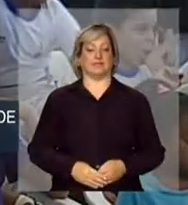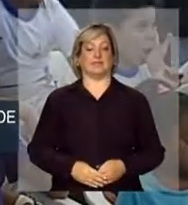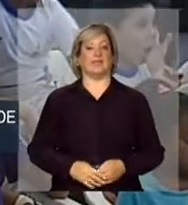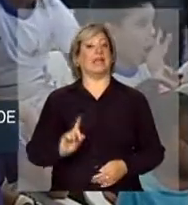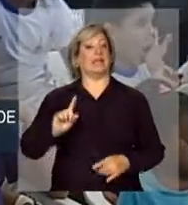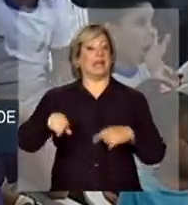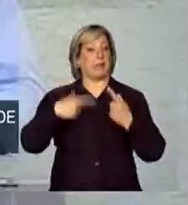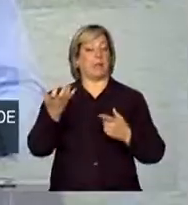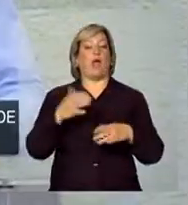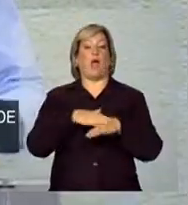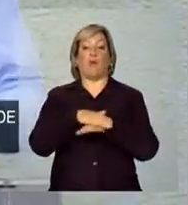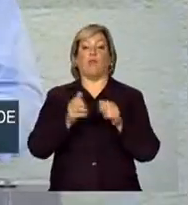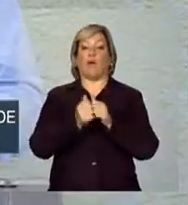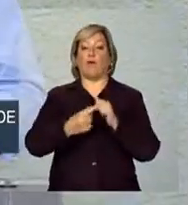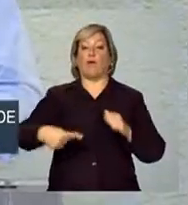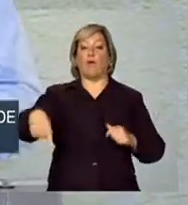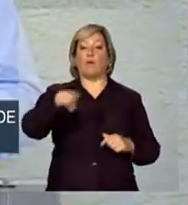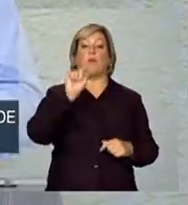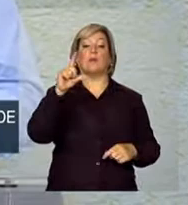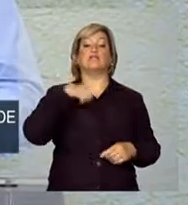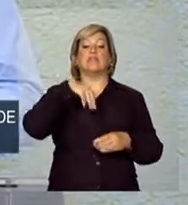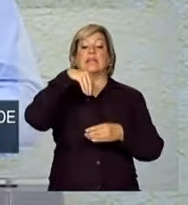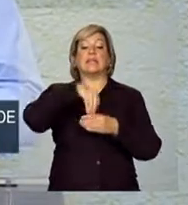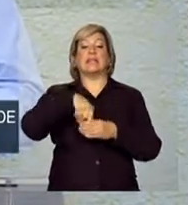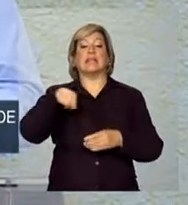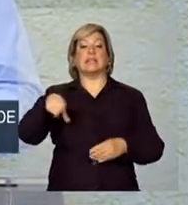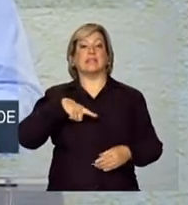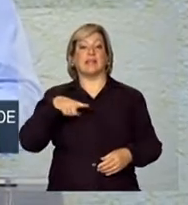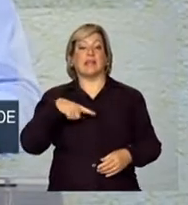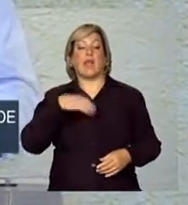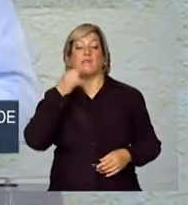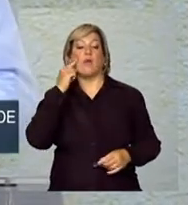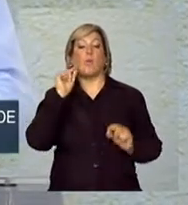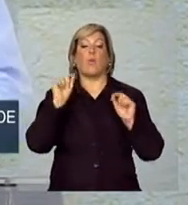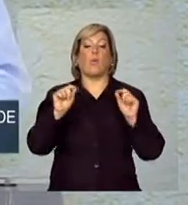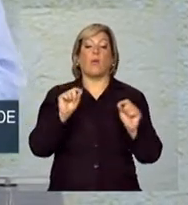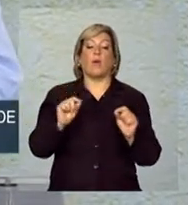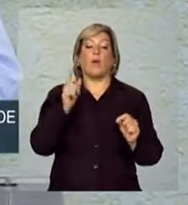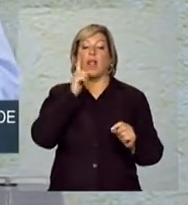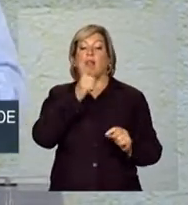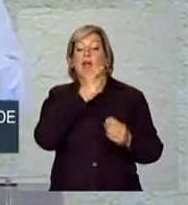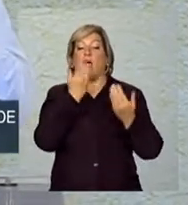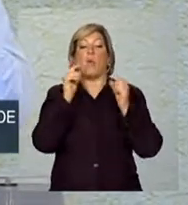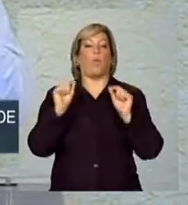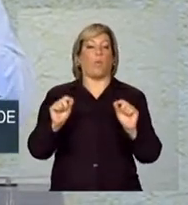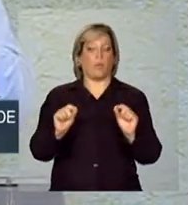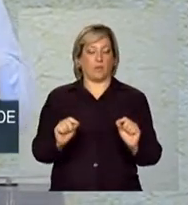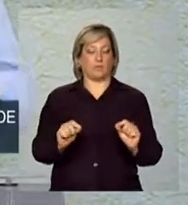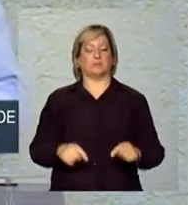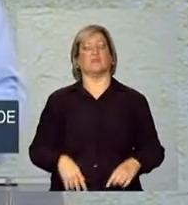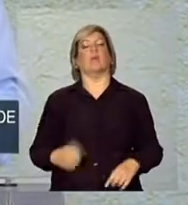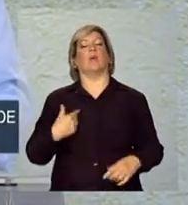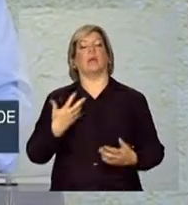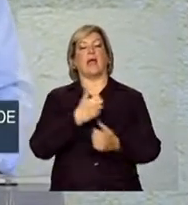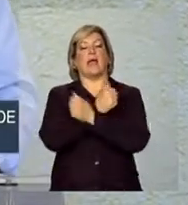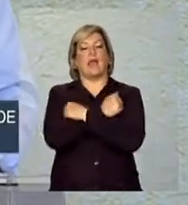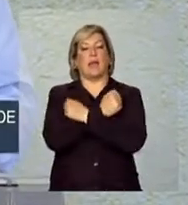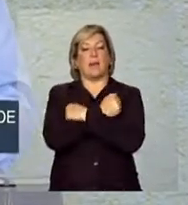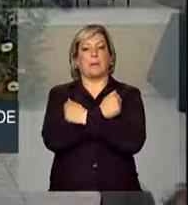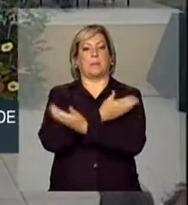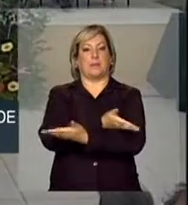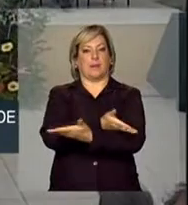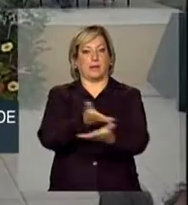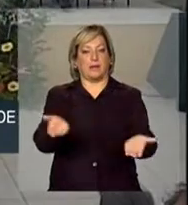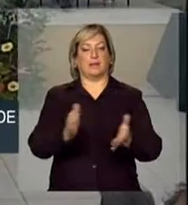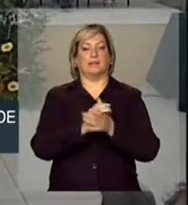e depois eu quero conversar com você que tinha meu café tá bom para saber que tinha que cada um comeu queria dar um grande abraço